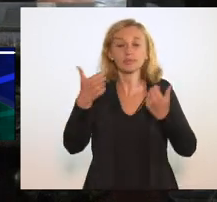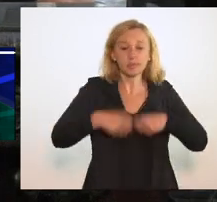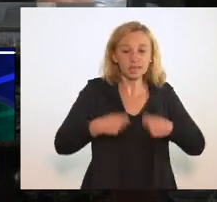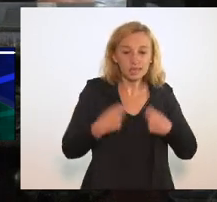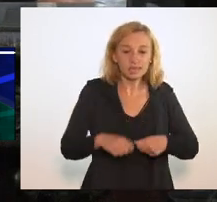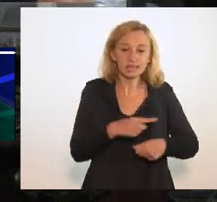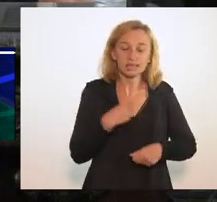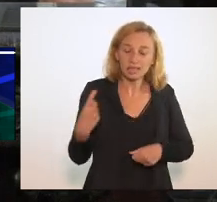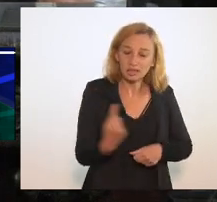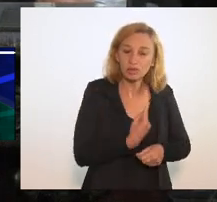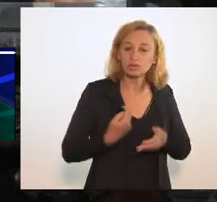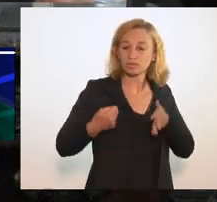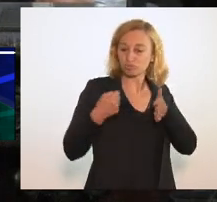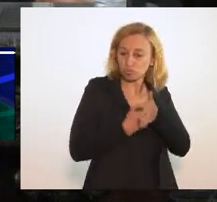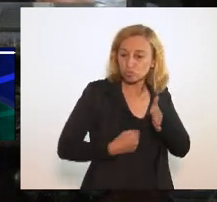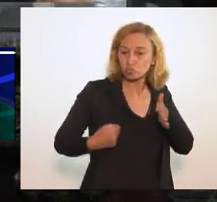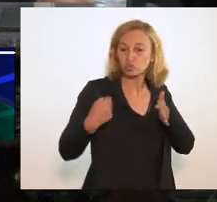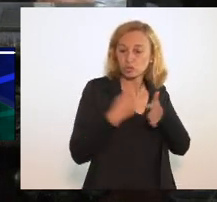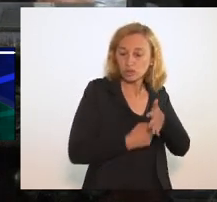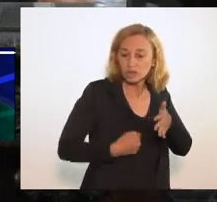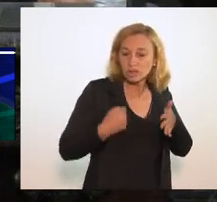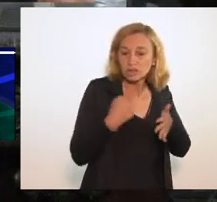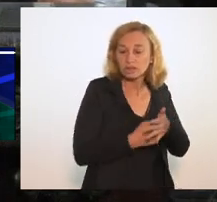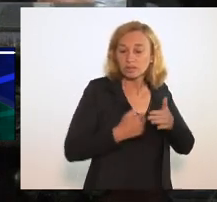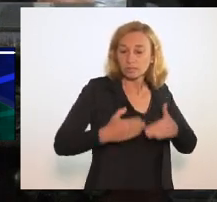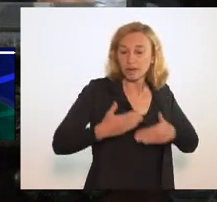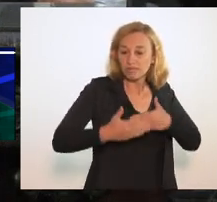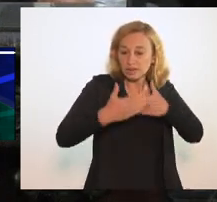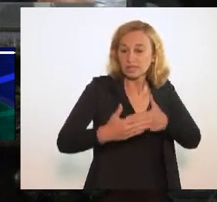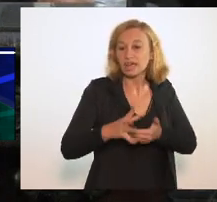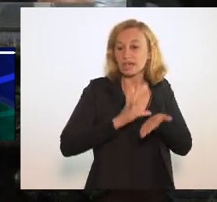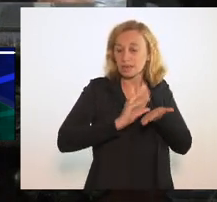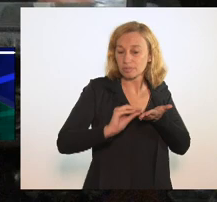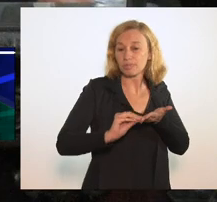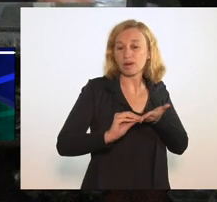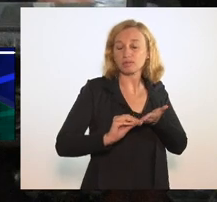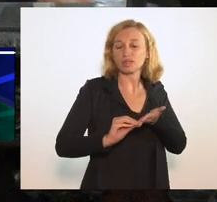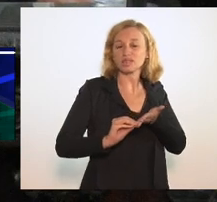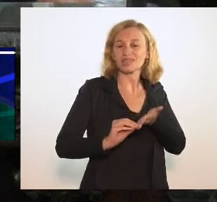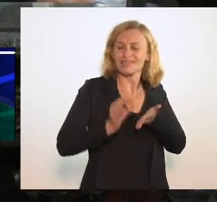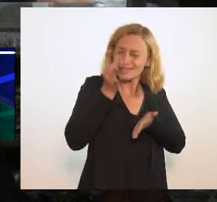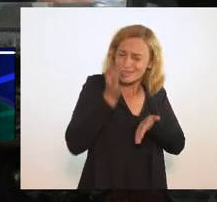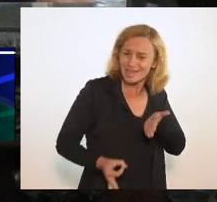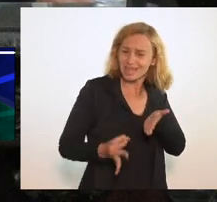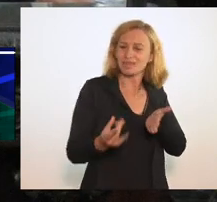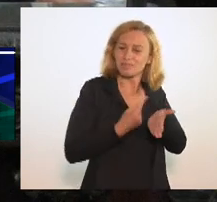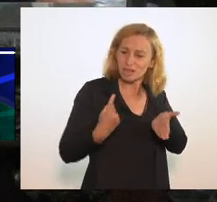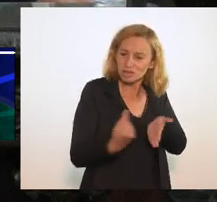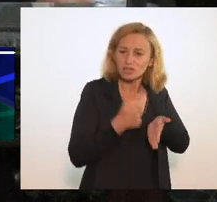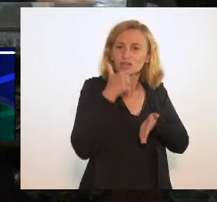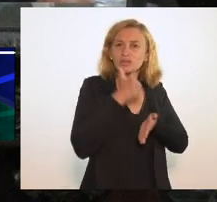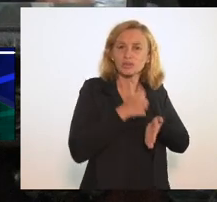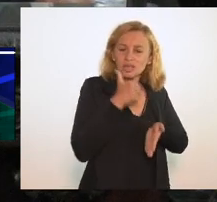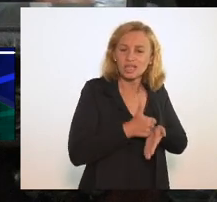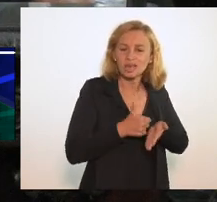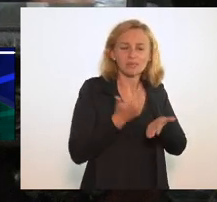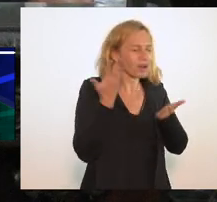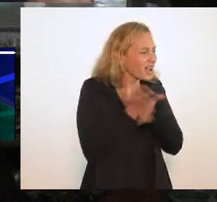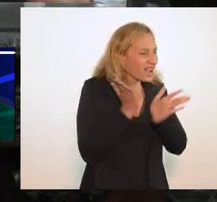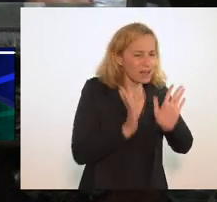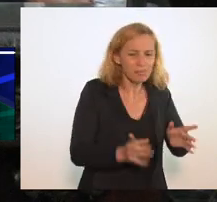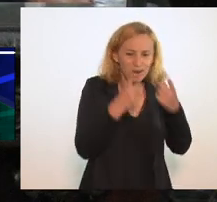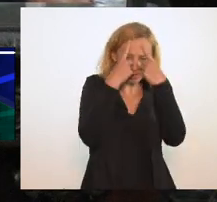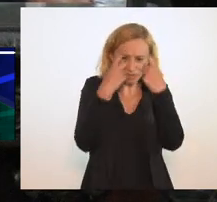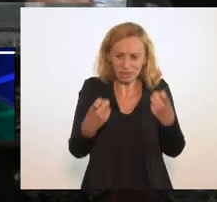dessa nossa resistência para avançar em pautas concretas para nós mulheres, para acabar com a